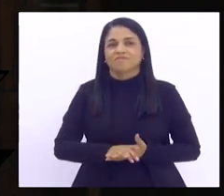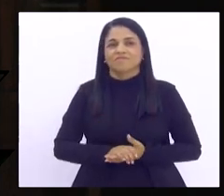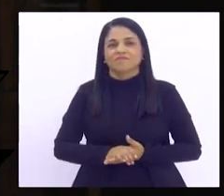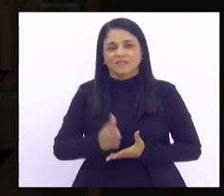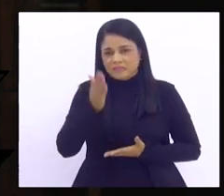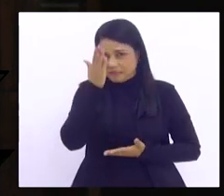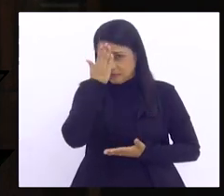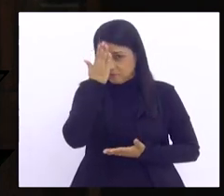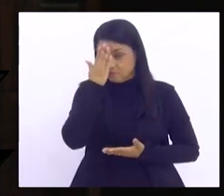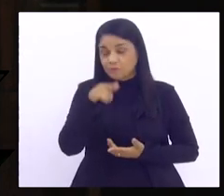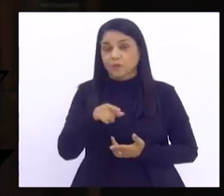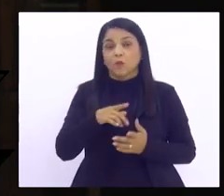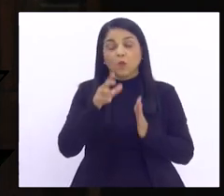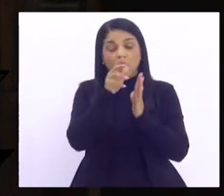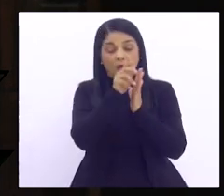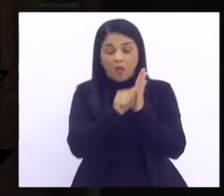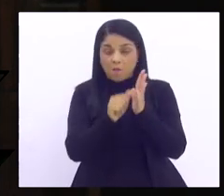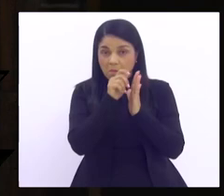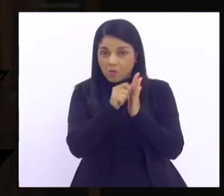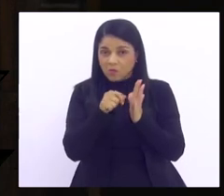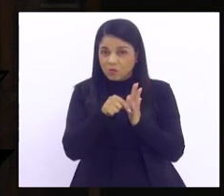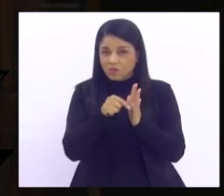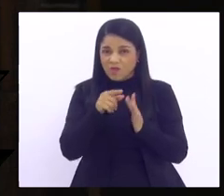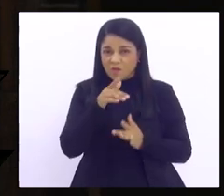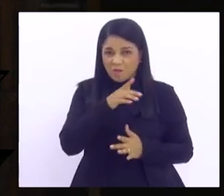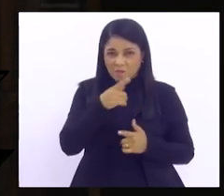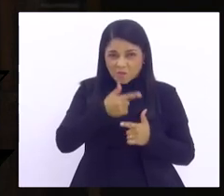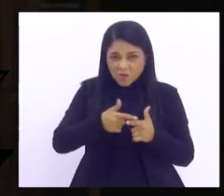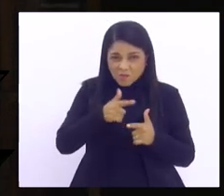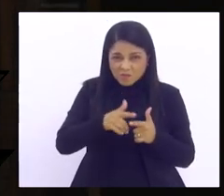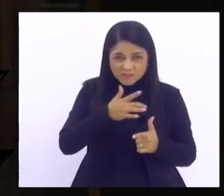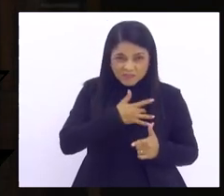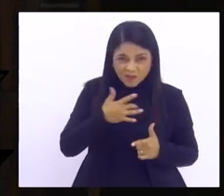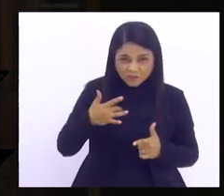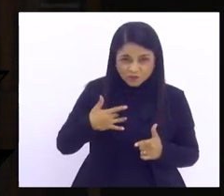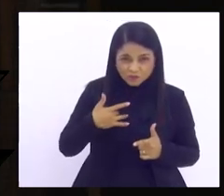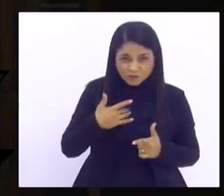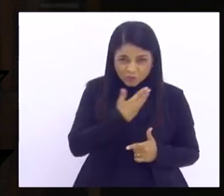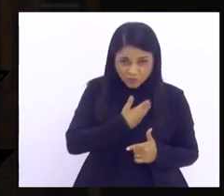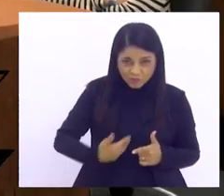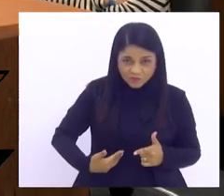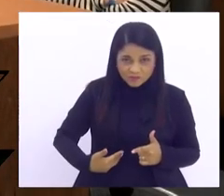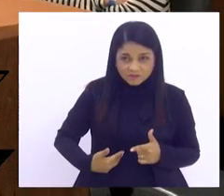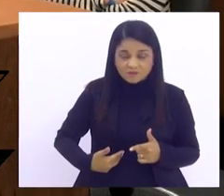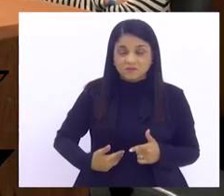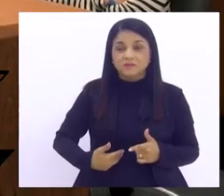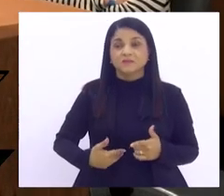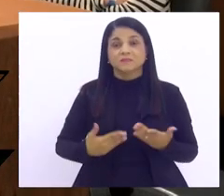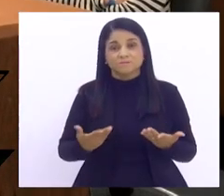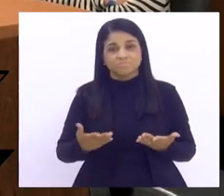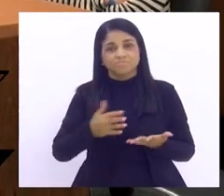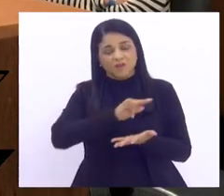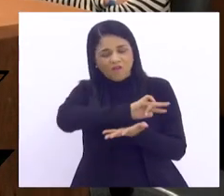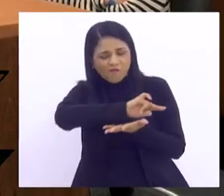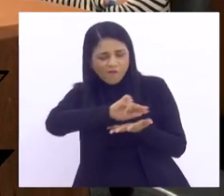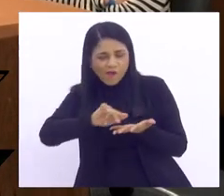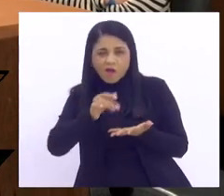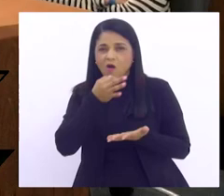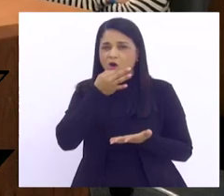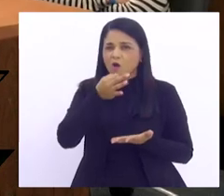Bem, a questão do aborto é apenas problema de saúde pública? Diante dessas várias